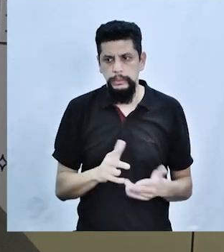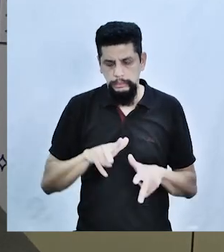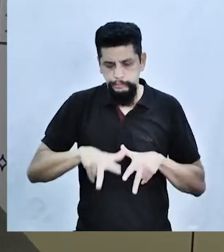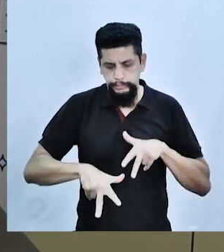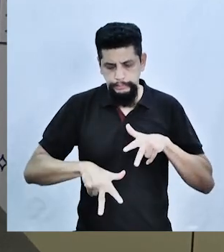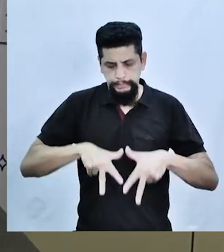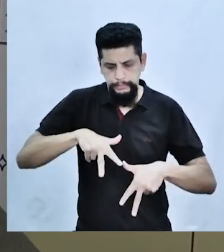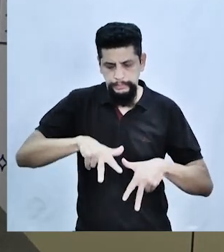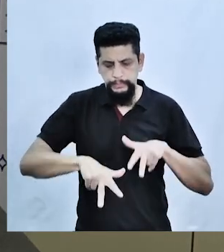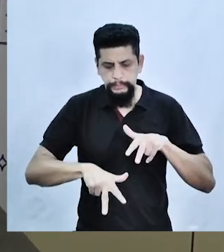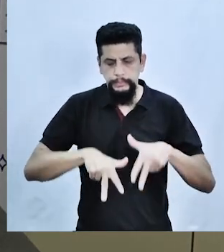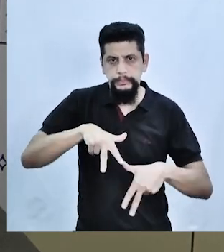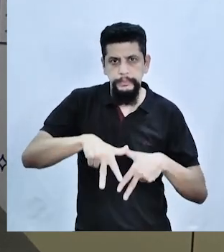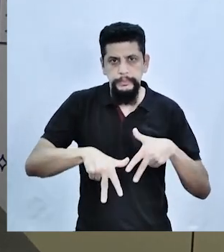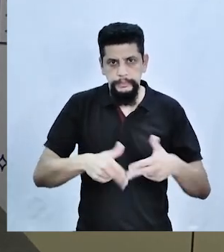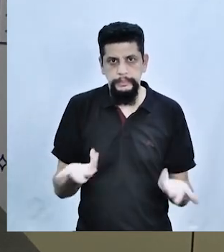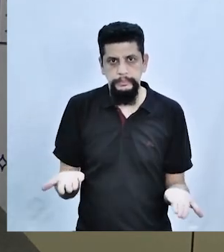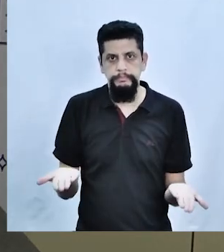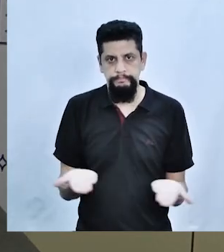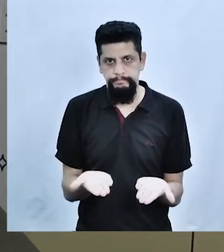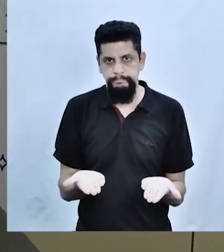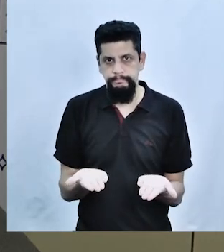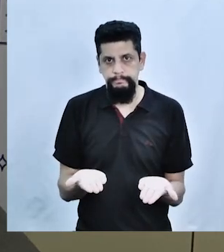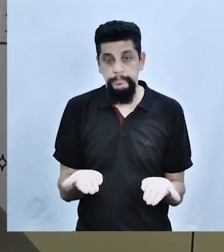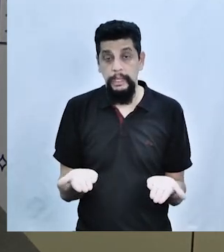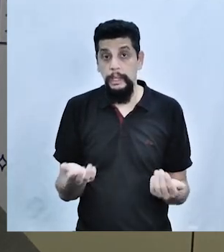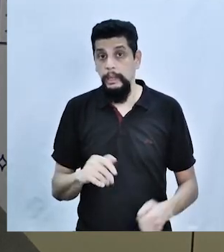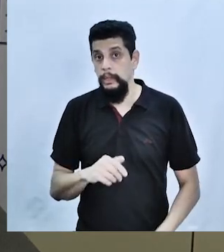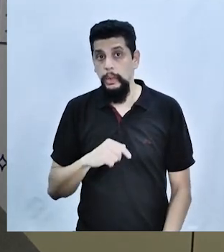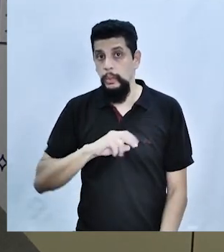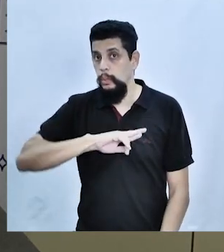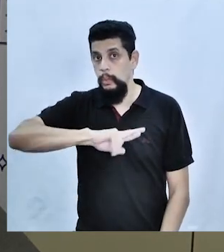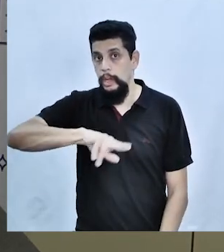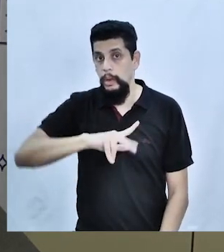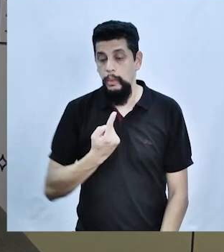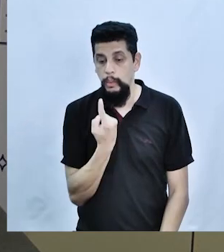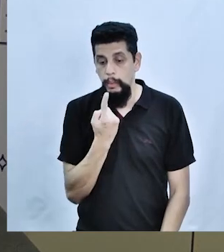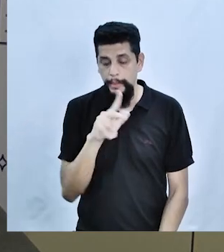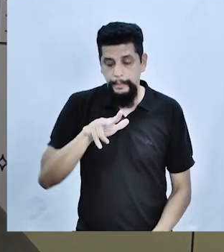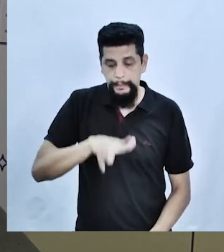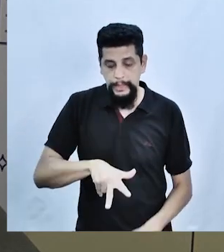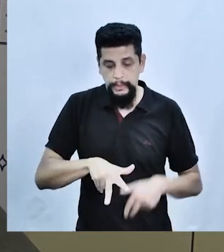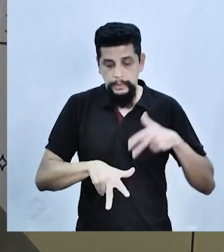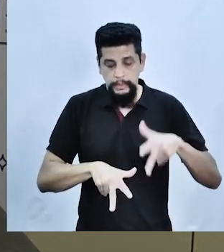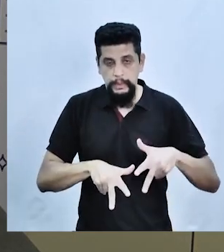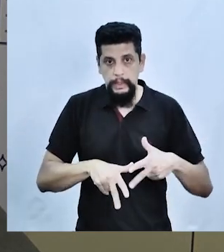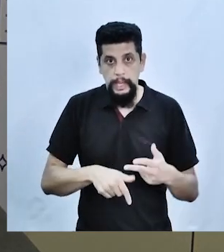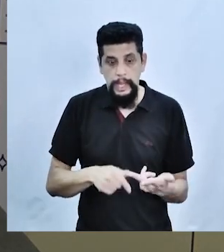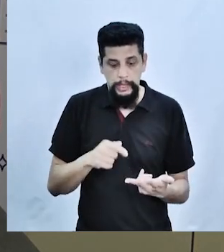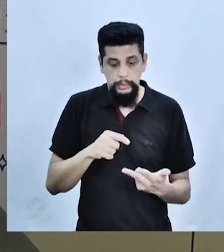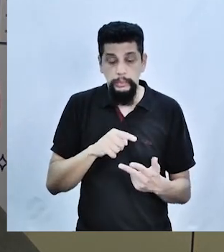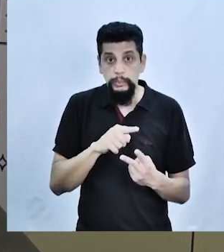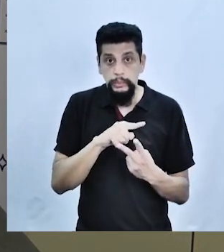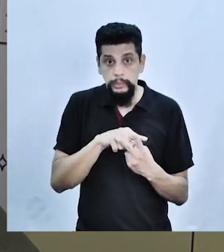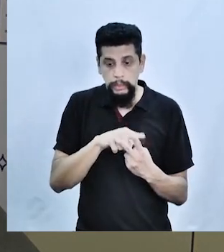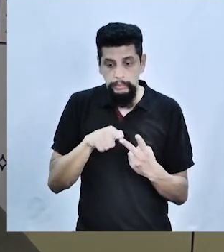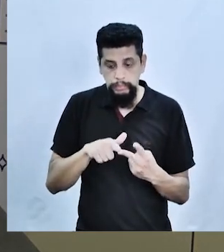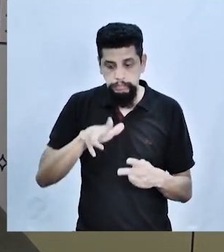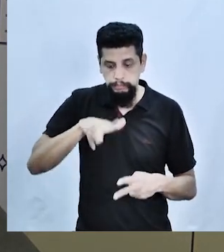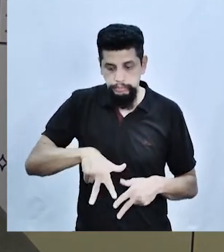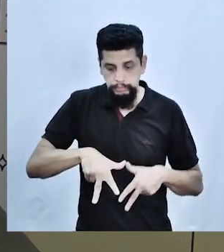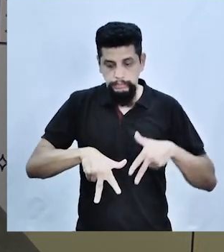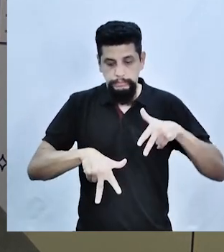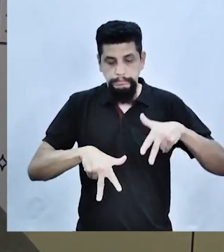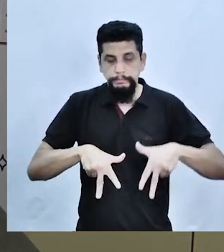tem dois pés, são duas pegadas, né? Então não era uma pegada, eram